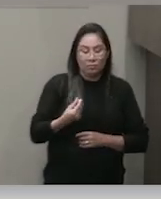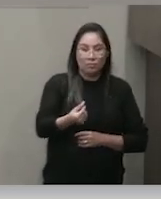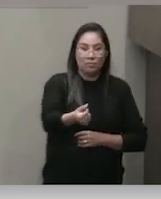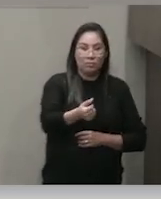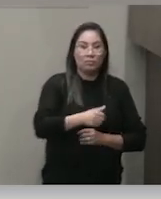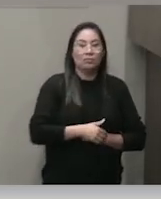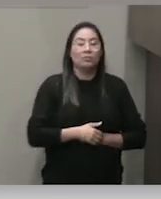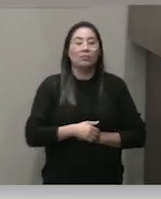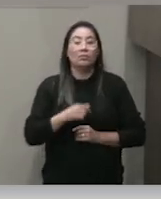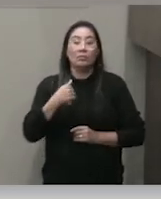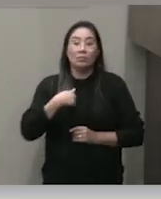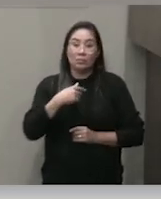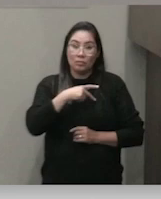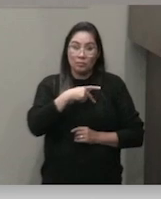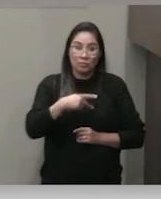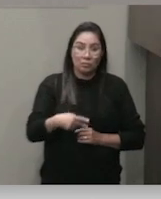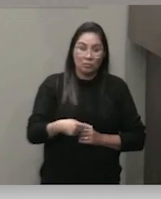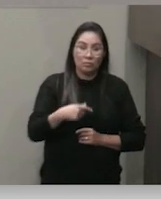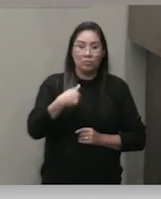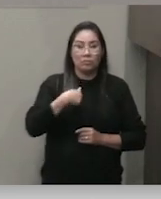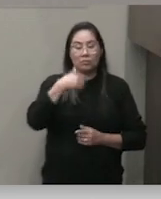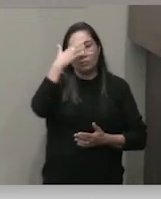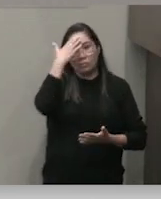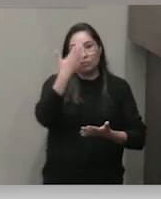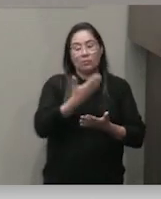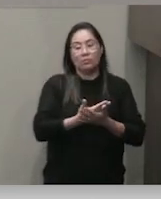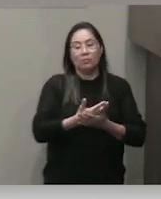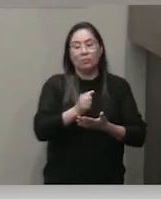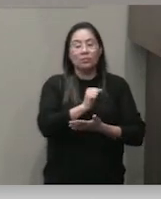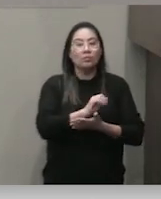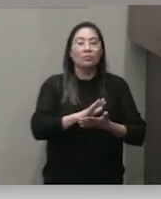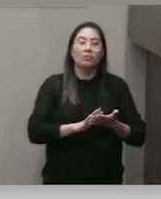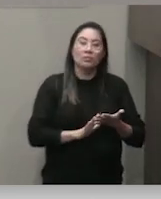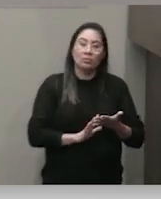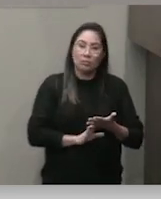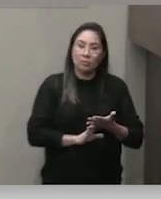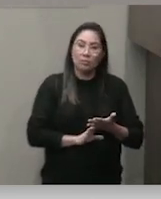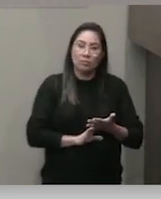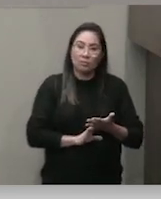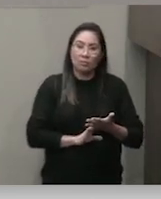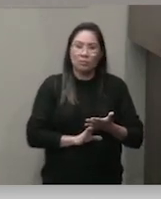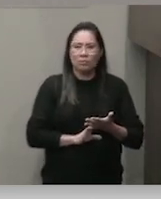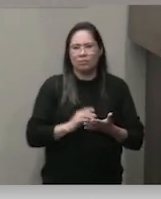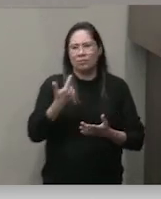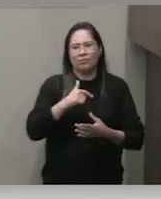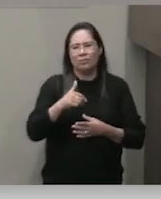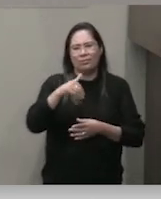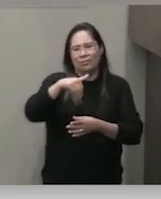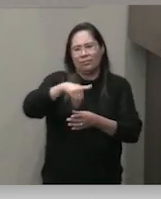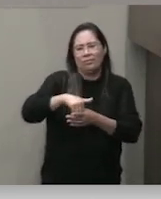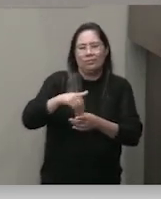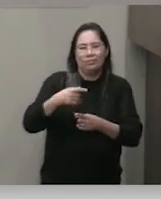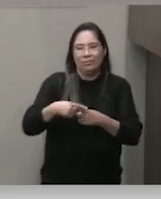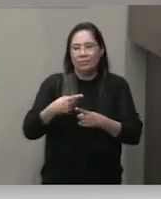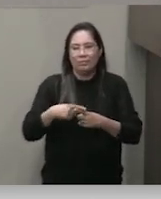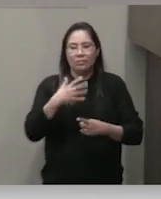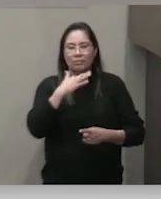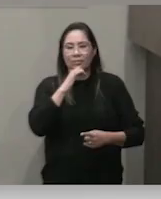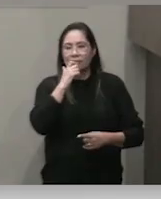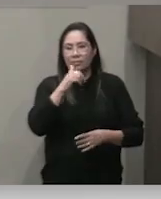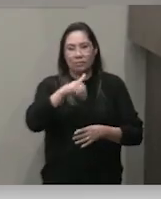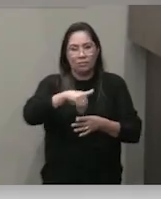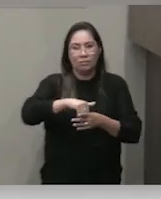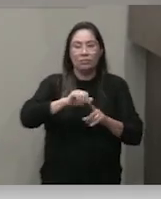com certeza, como presidente, acredito que foi uma atividade que não me rendeu voto, porque as crianças não votam. Mas